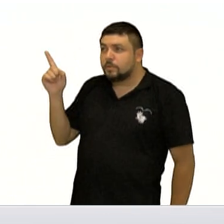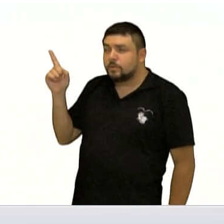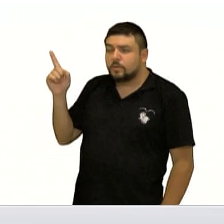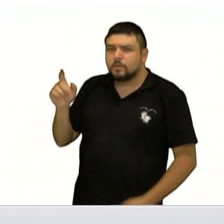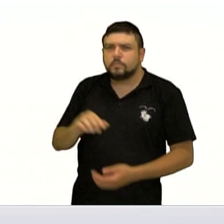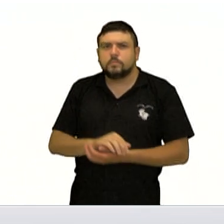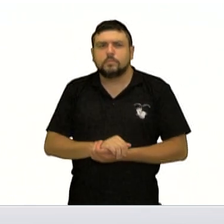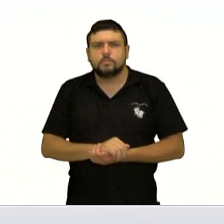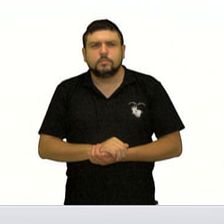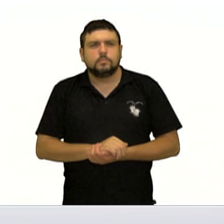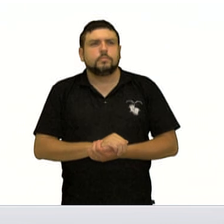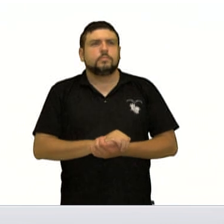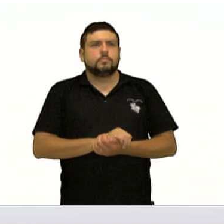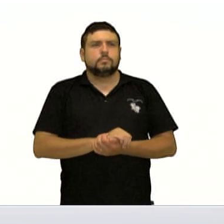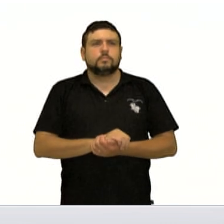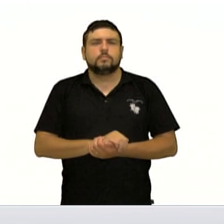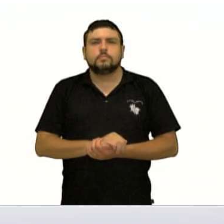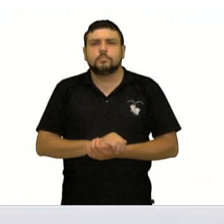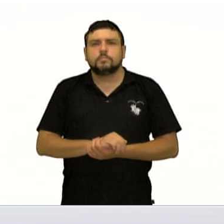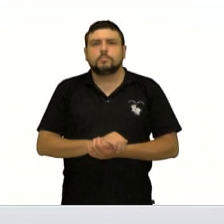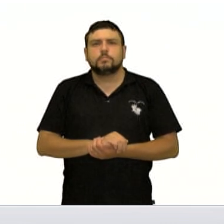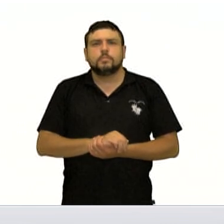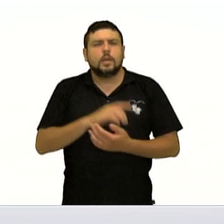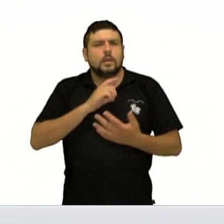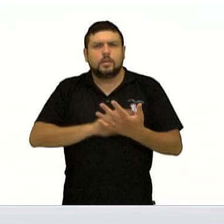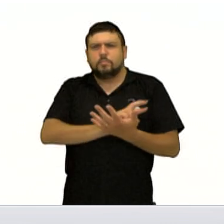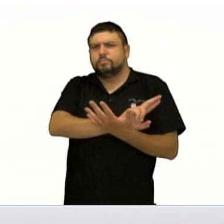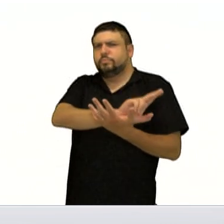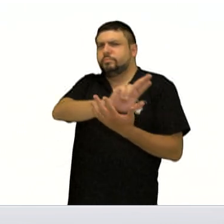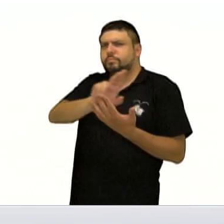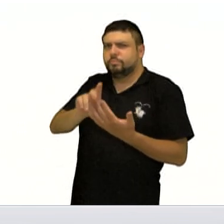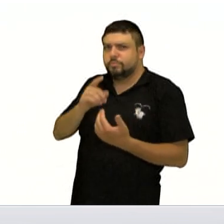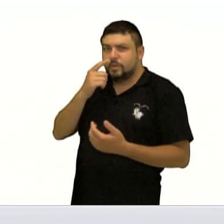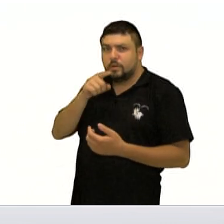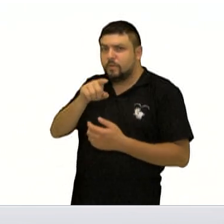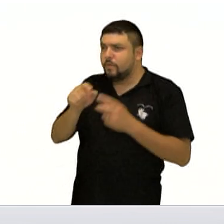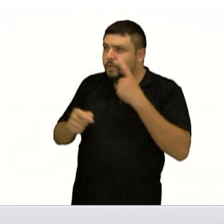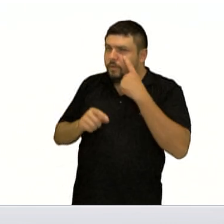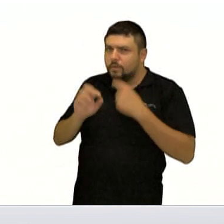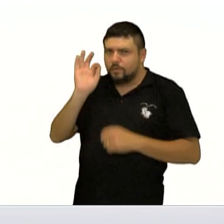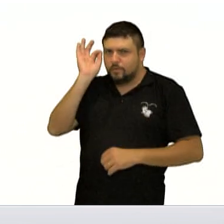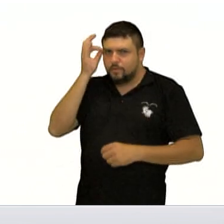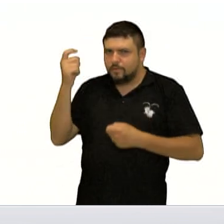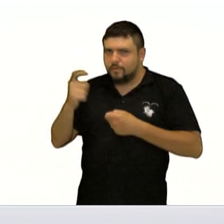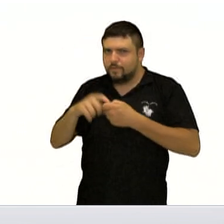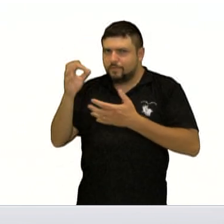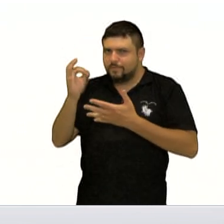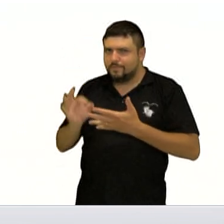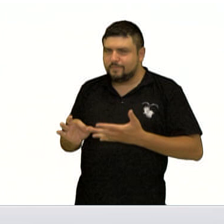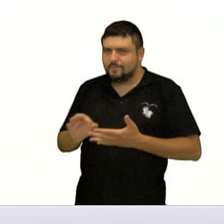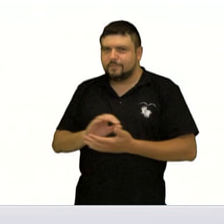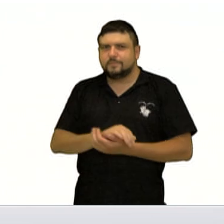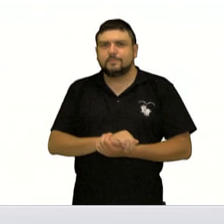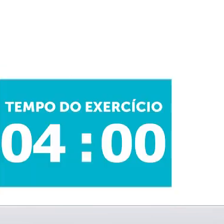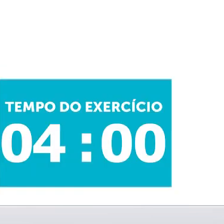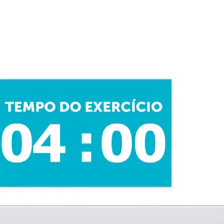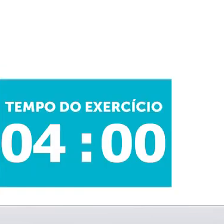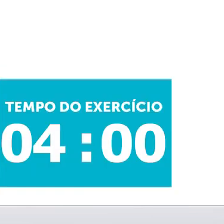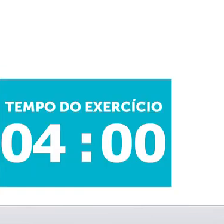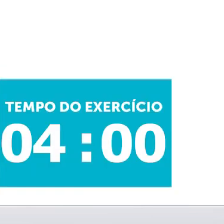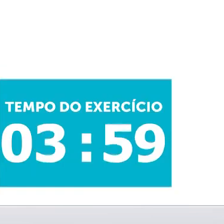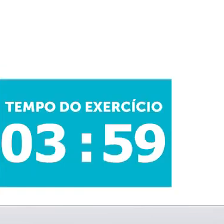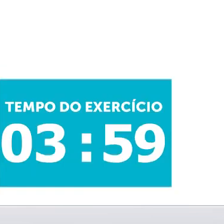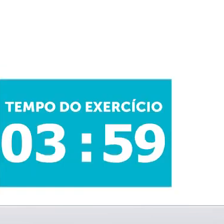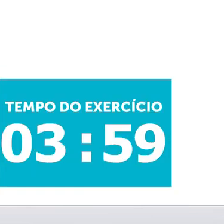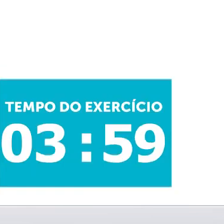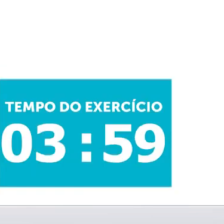no coração, namastê, olá. E eu não vou ler tudo. Você lê daí e a gente já volta e responde.